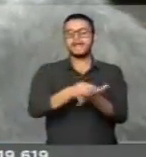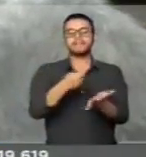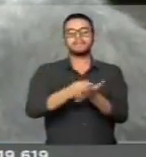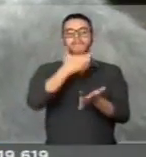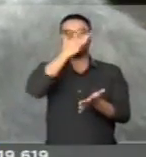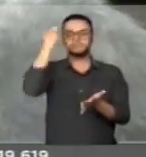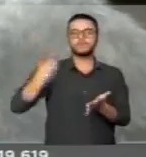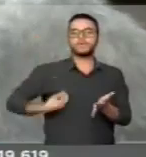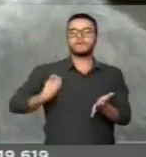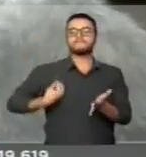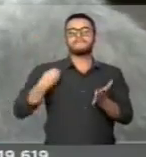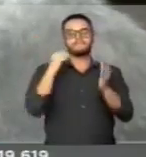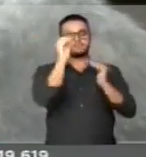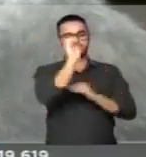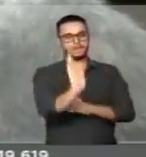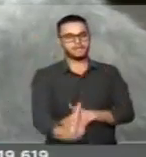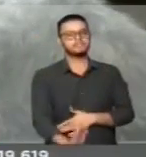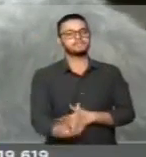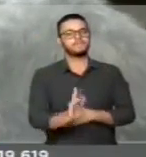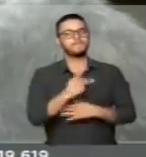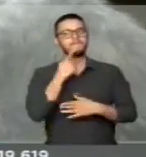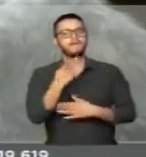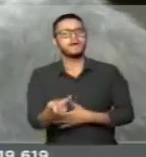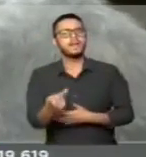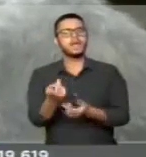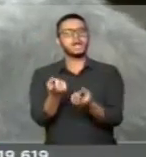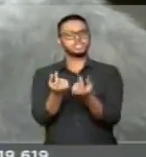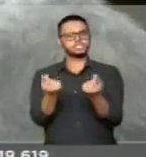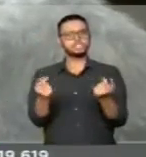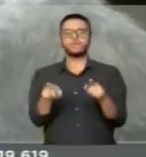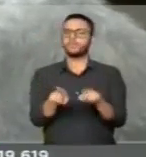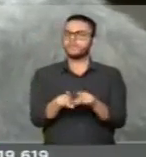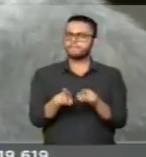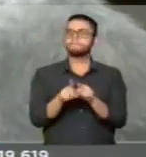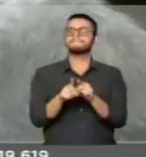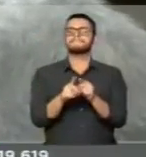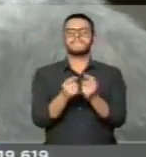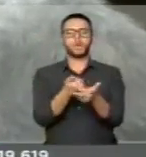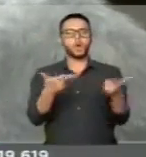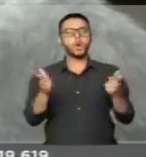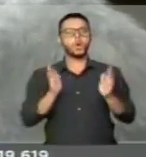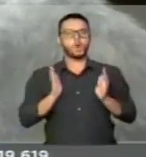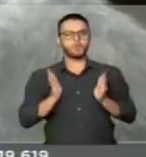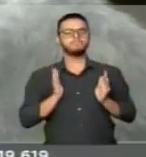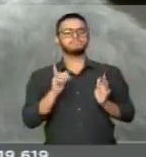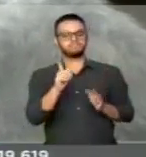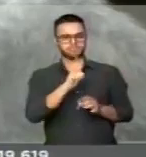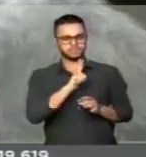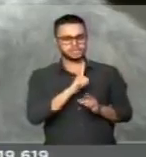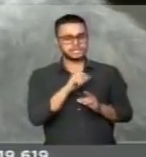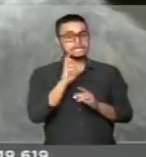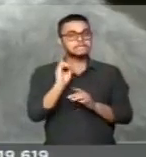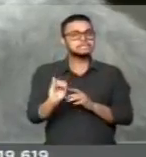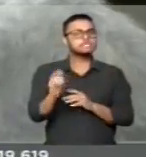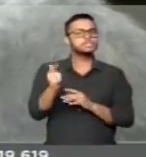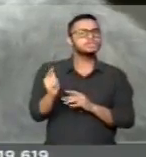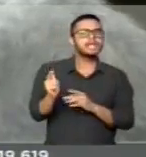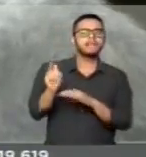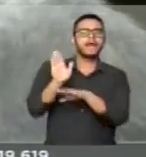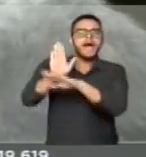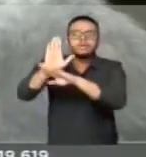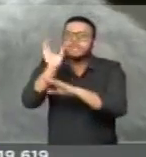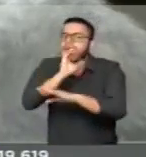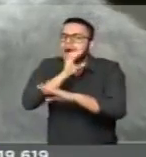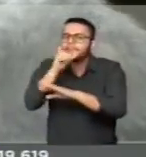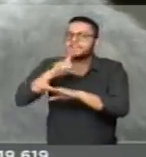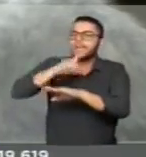detentores de ativos, bens e direitos, se não bastasse a ajuda rápida, aquele íconezinho que tem lá, para fazer a